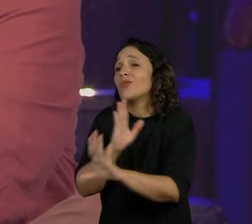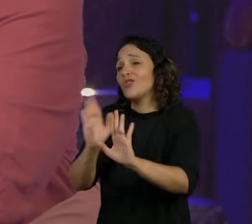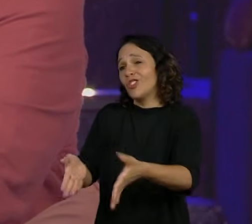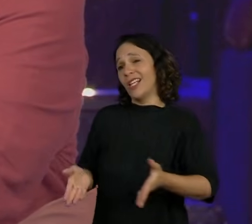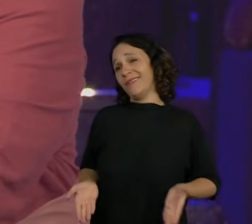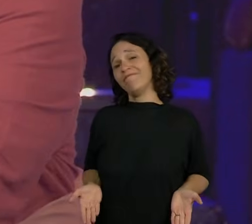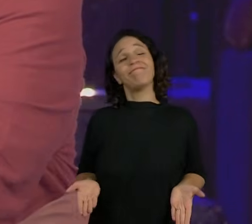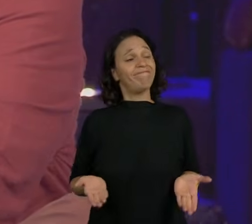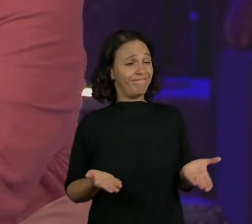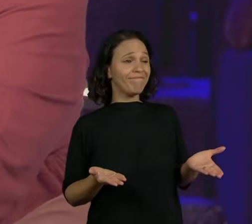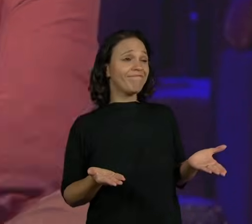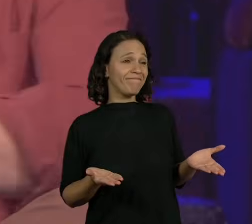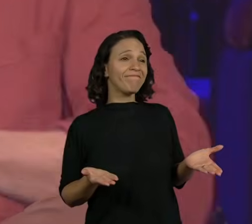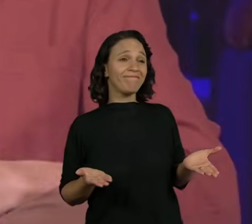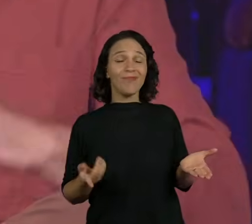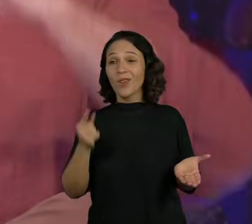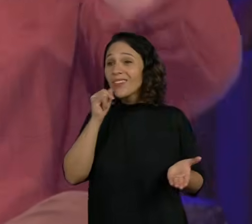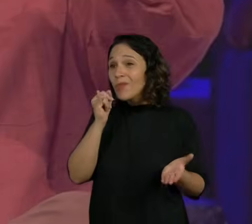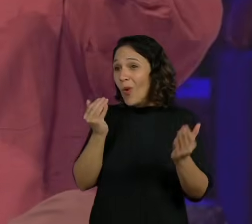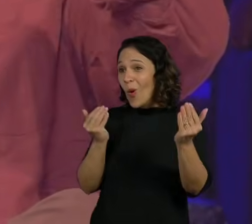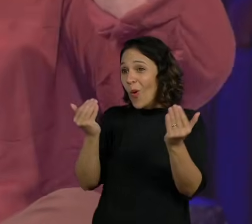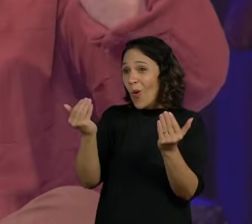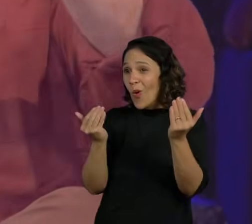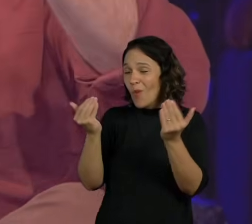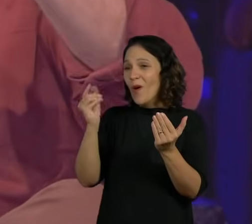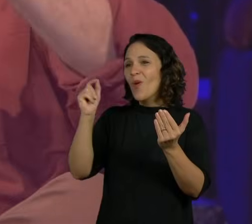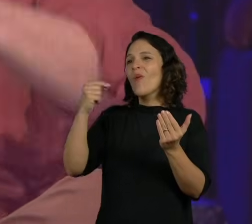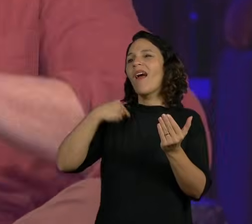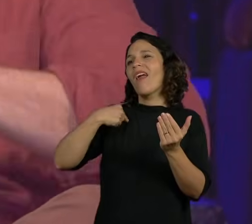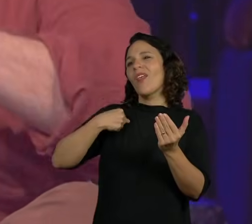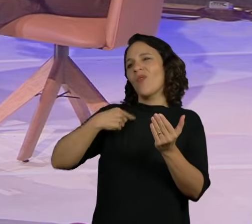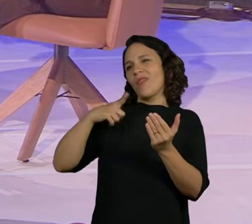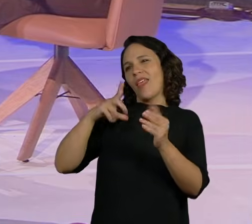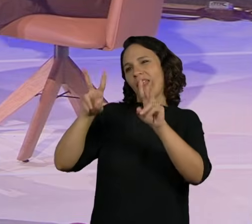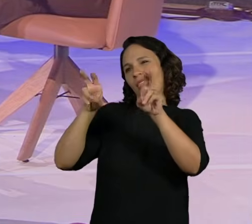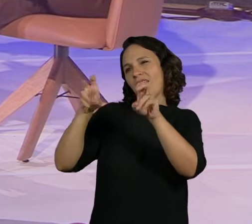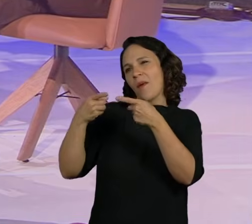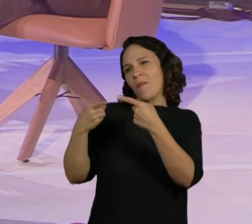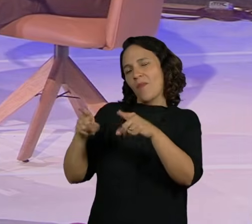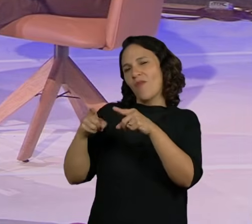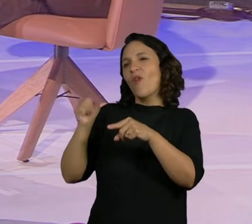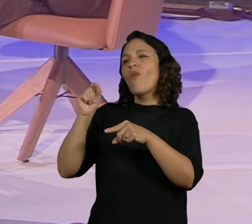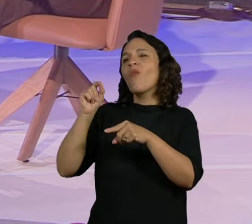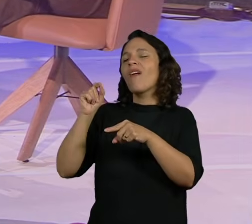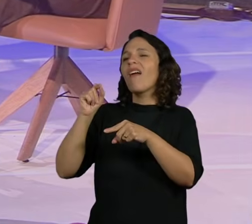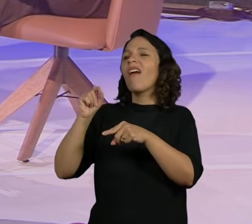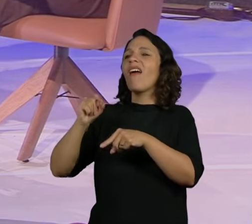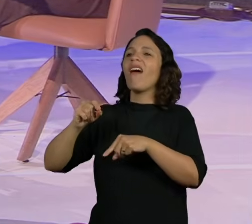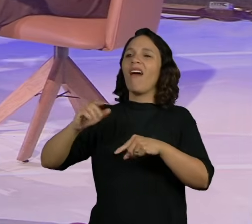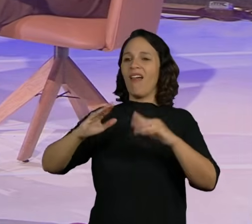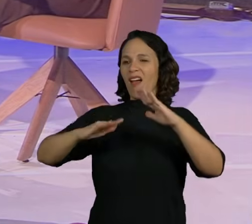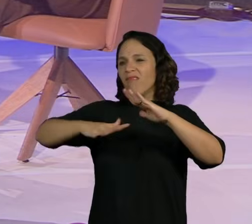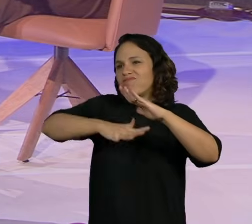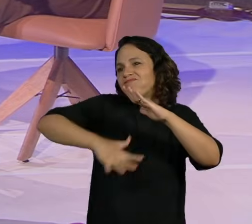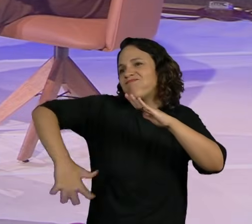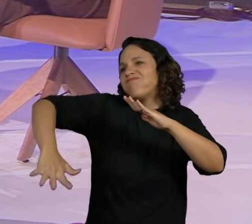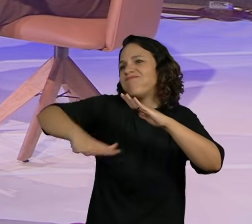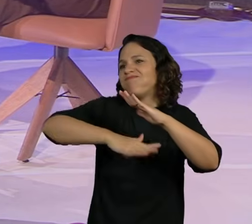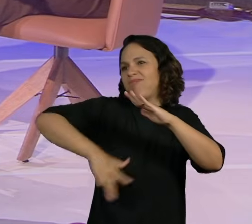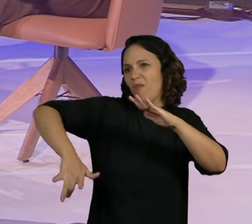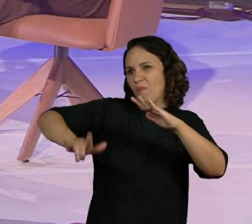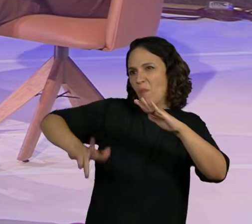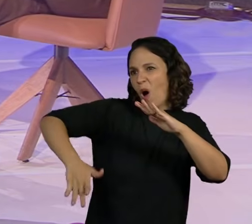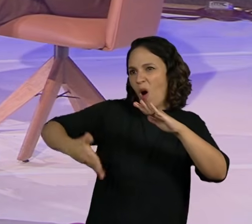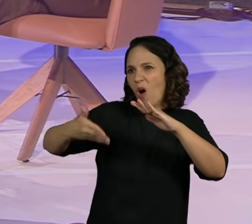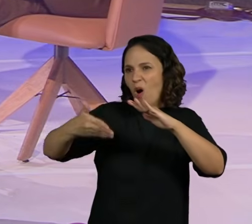e quando você compara isso com o que eu chamei provocativamente de ralé, ou seja, para denunciar